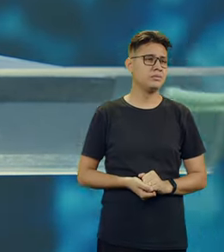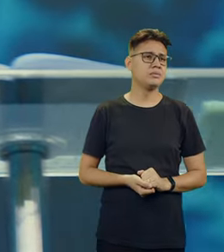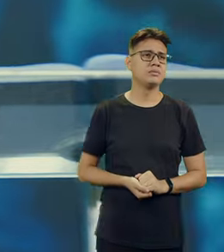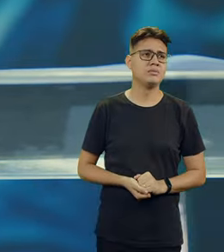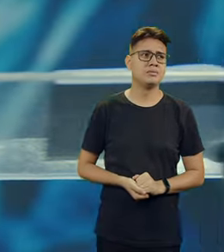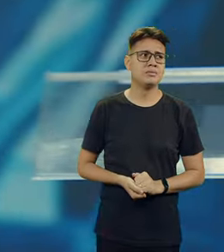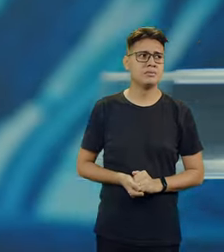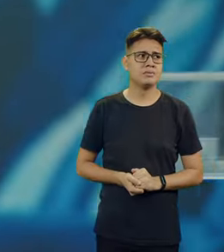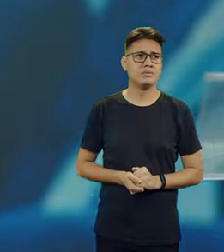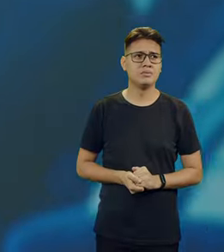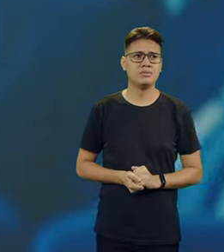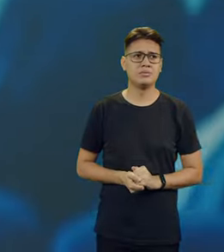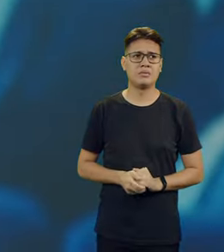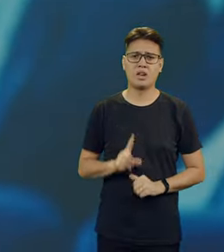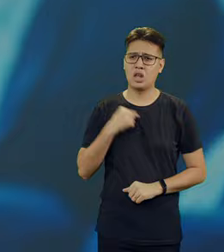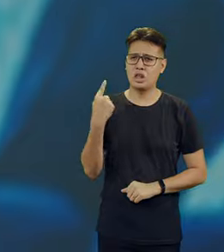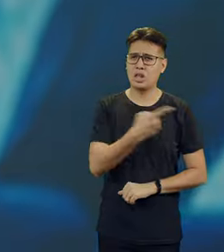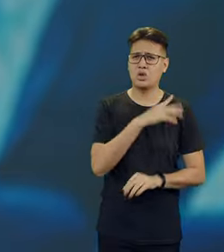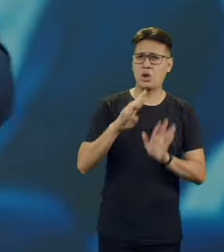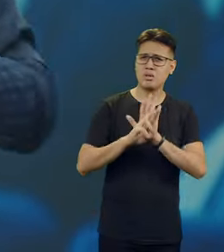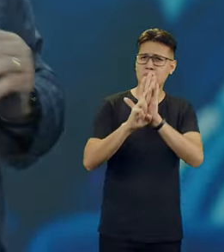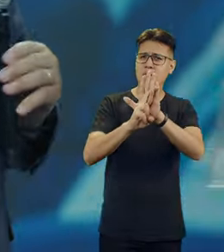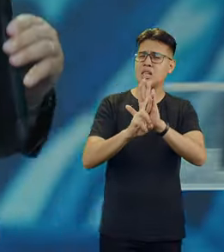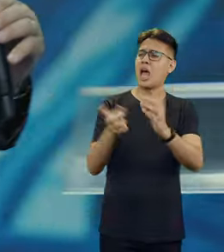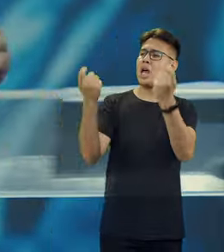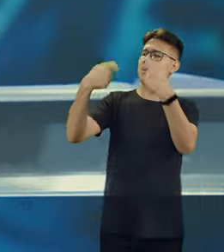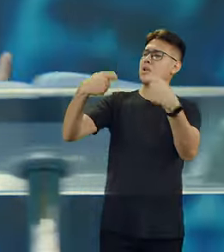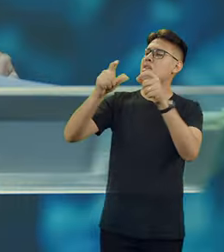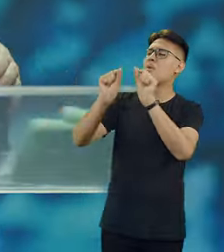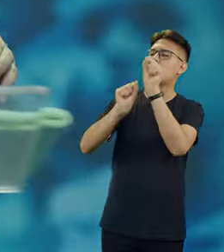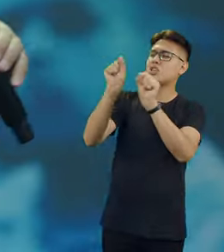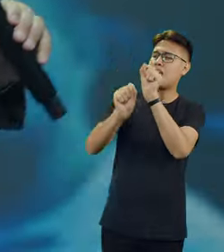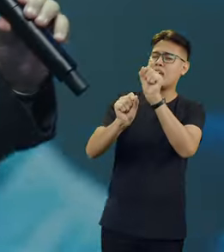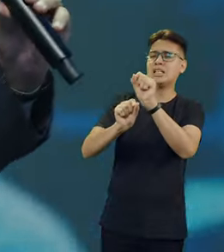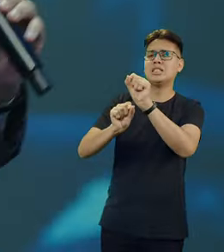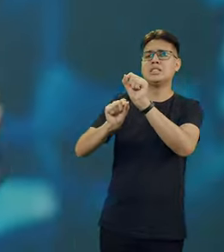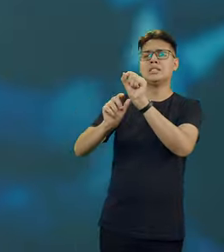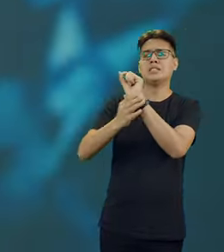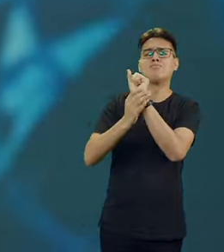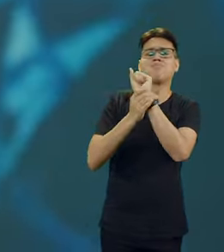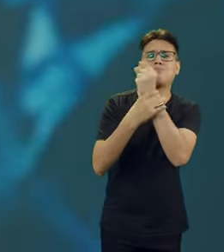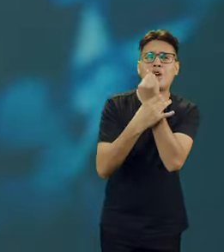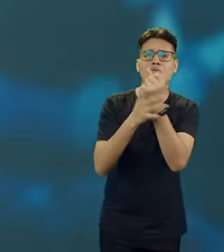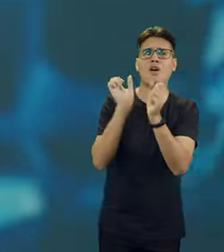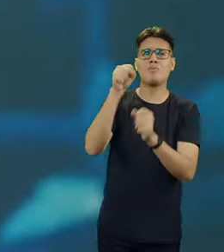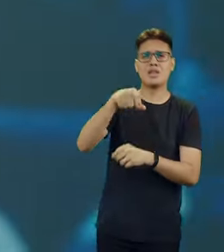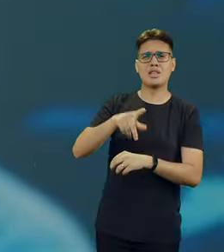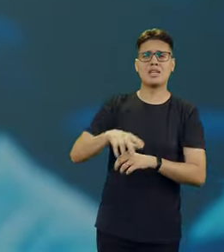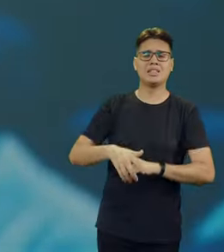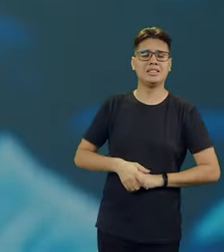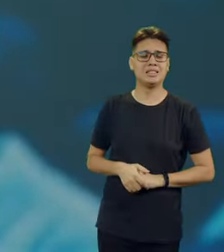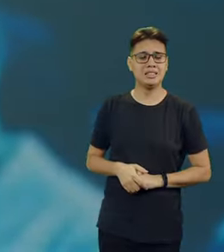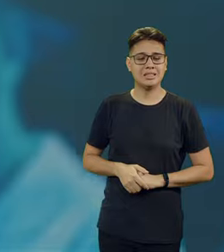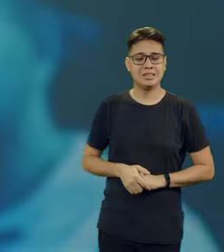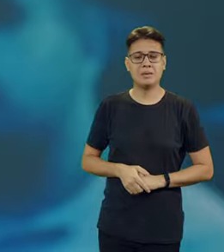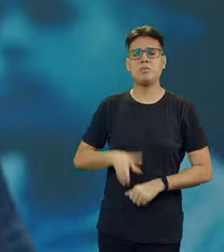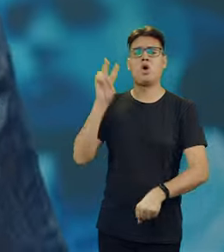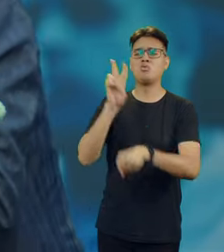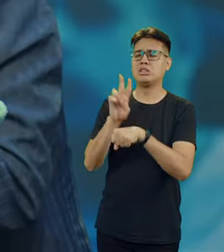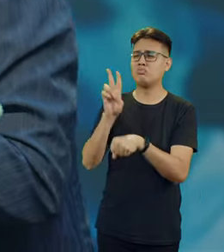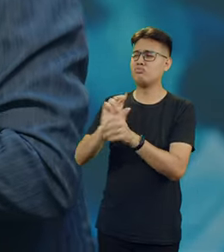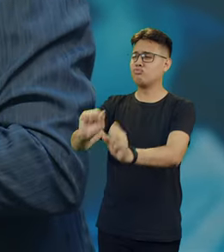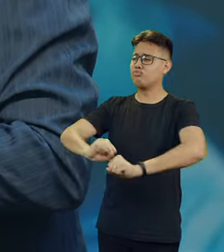Se nós somos representantes, nós precisamos defender a causa do rei com coragem e